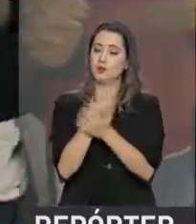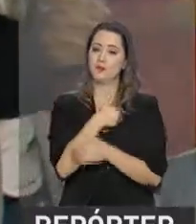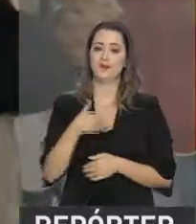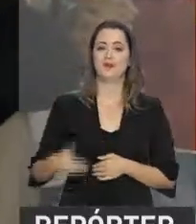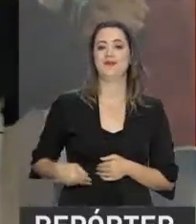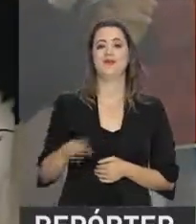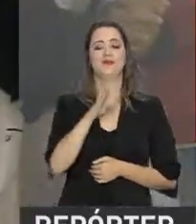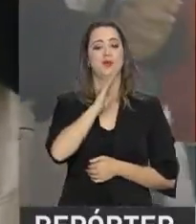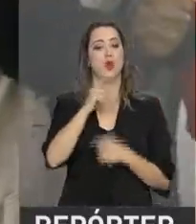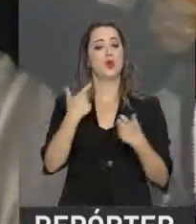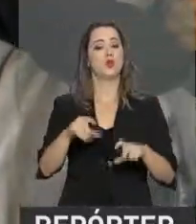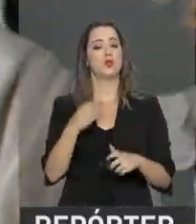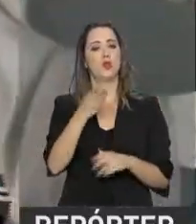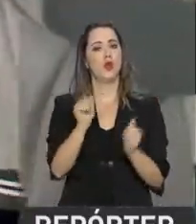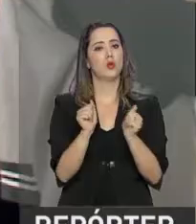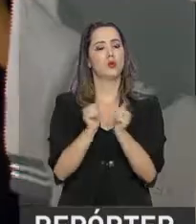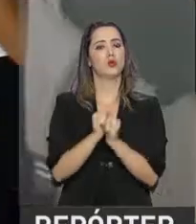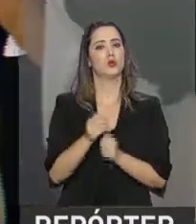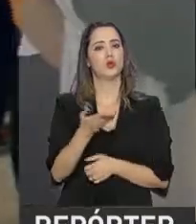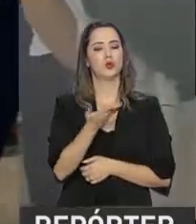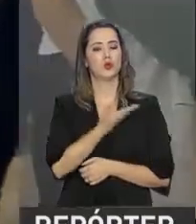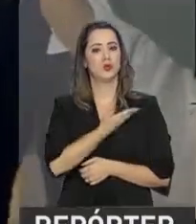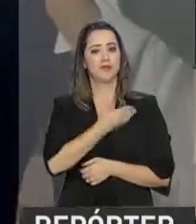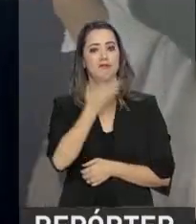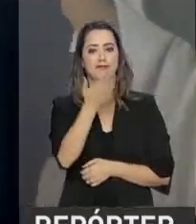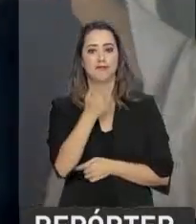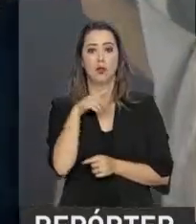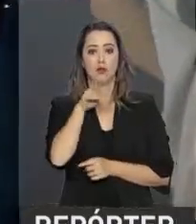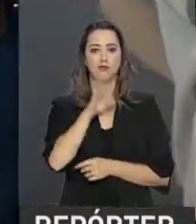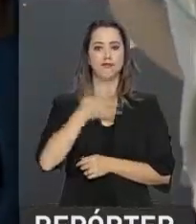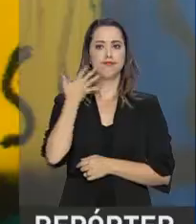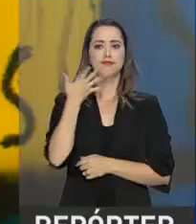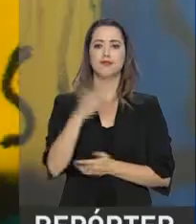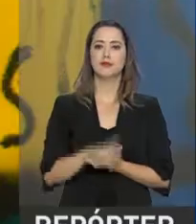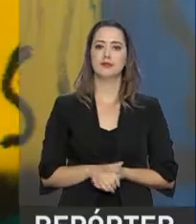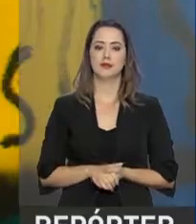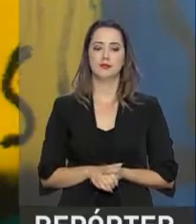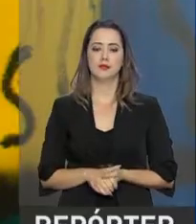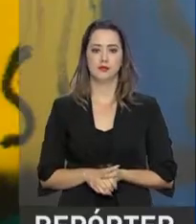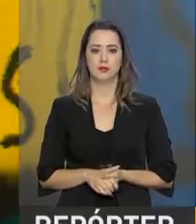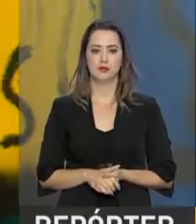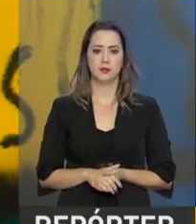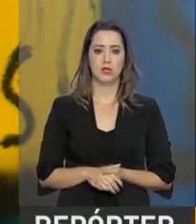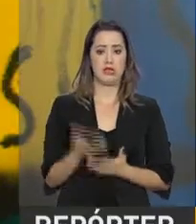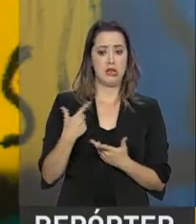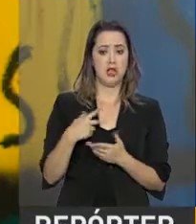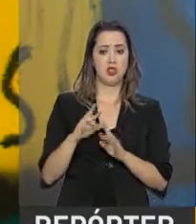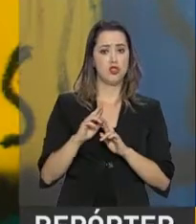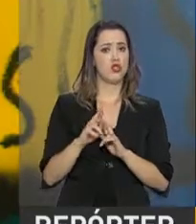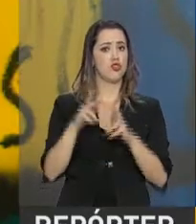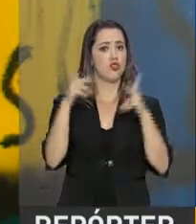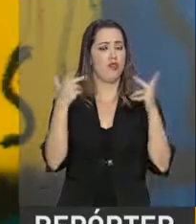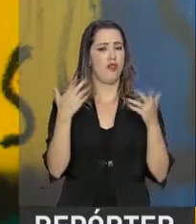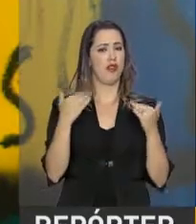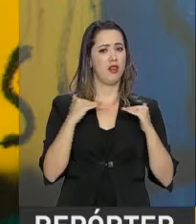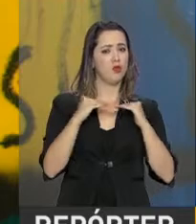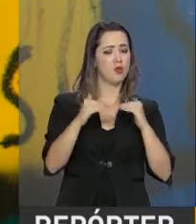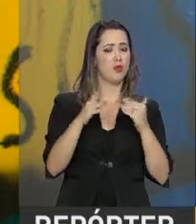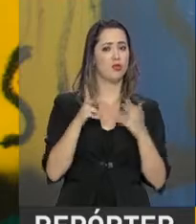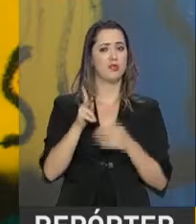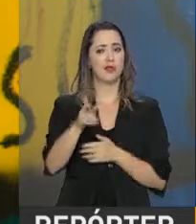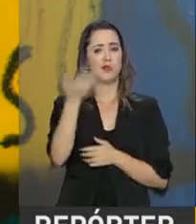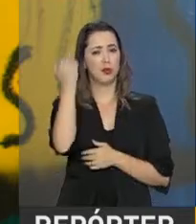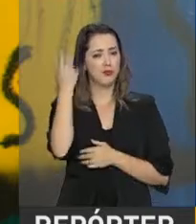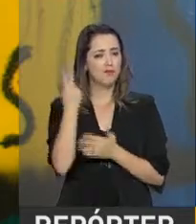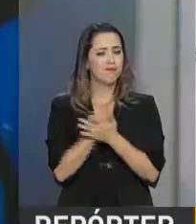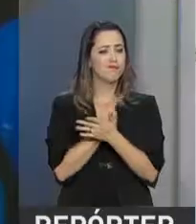veio conhecer o espaço com a turma. Ela se surpreendeu com o que viu. Ele foge dos padrões de igualdade que sempre era